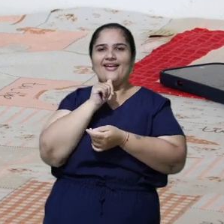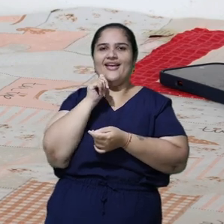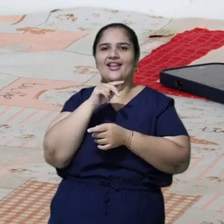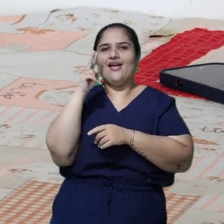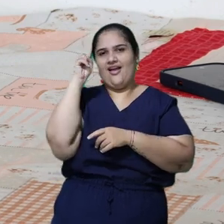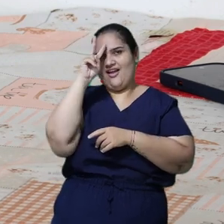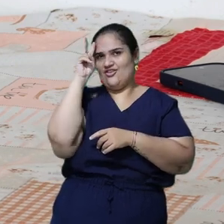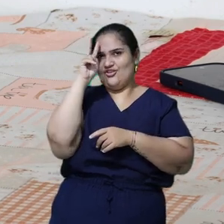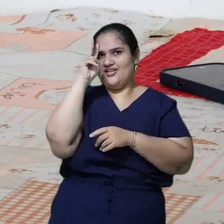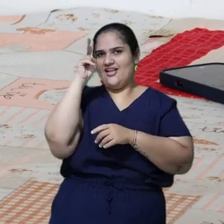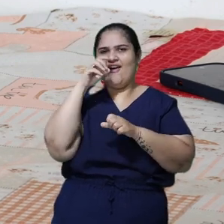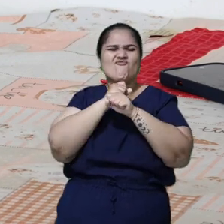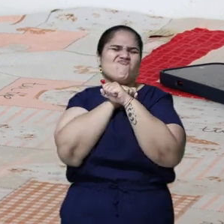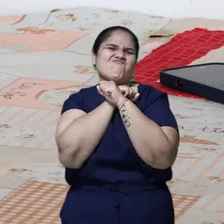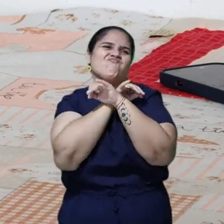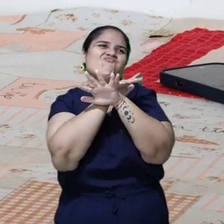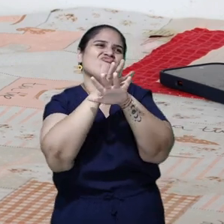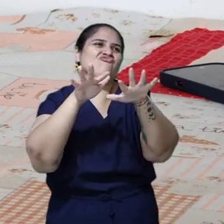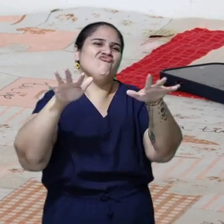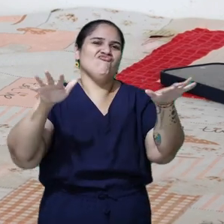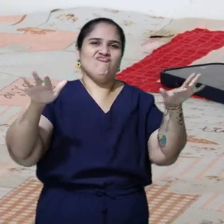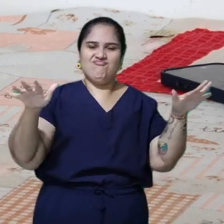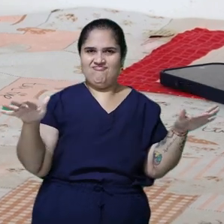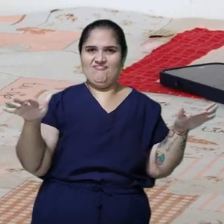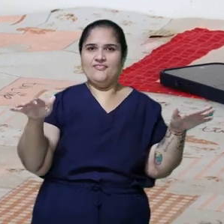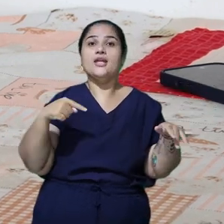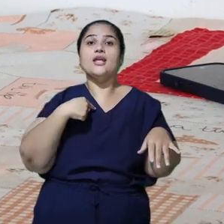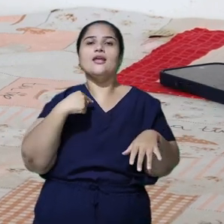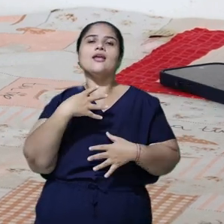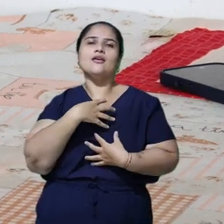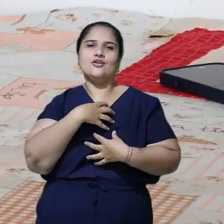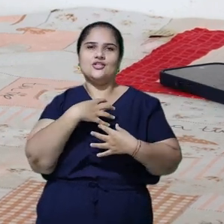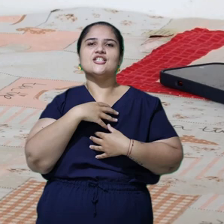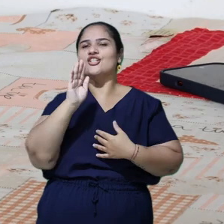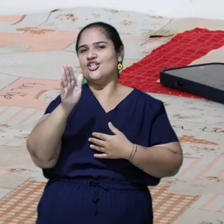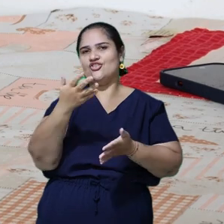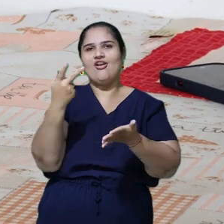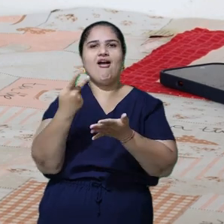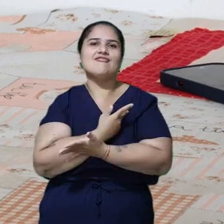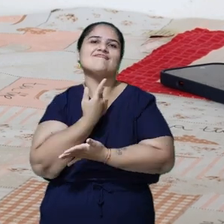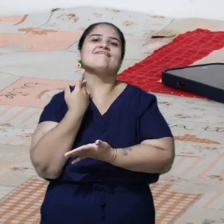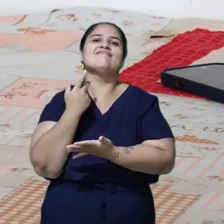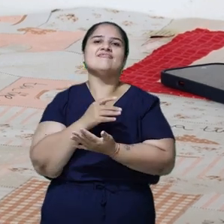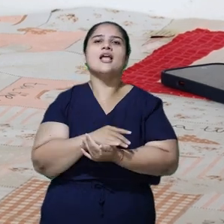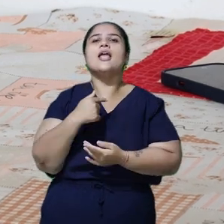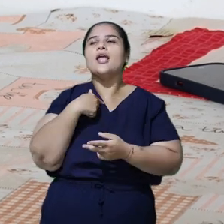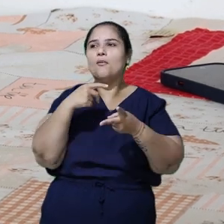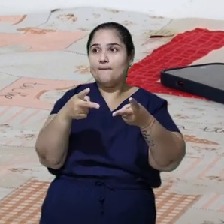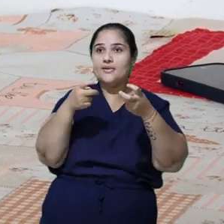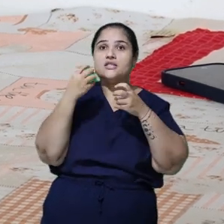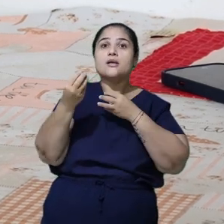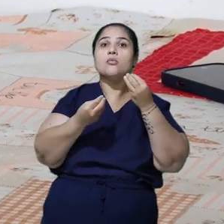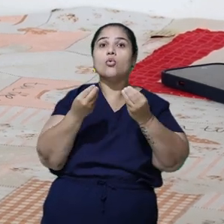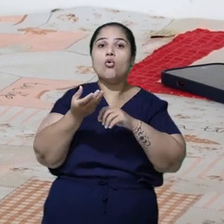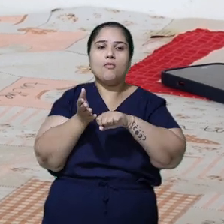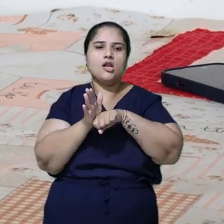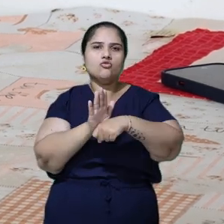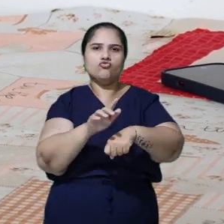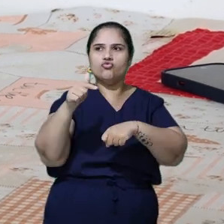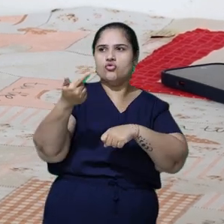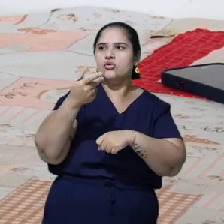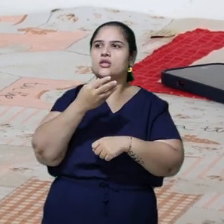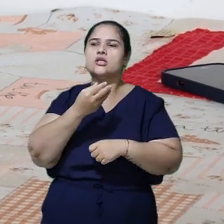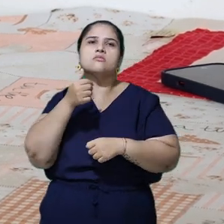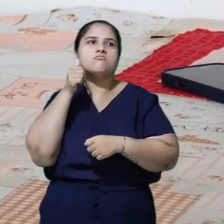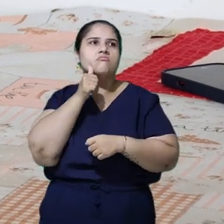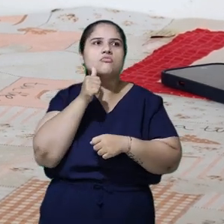pra muitos lugares. E eu sinto que isso está acontecendo, sabe? Eu vejo o quanto ela ajuda outras mulheres, o quanto ela se